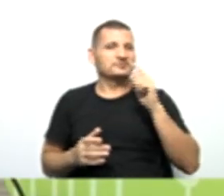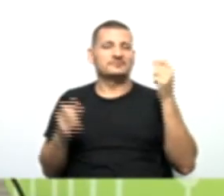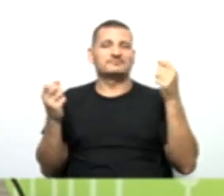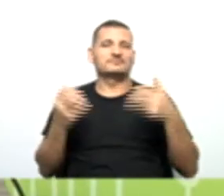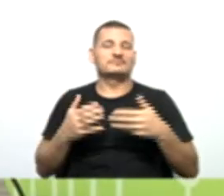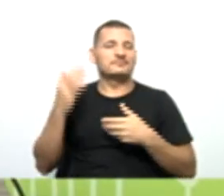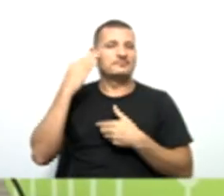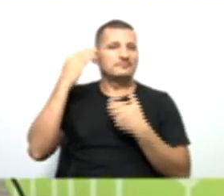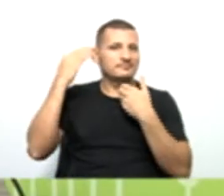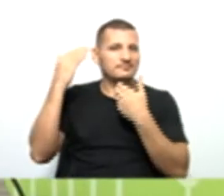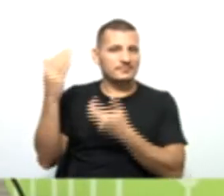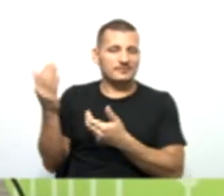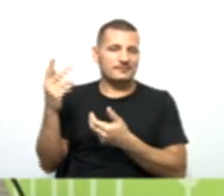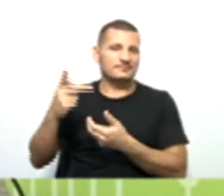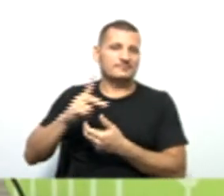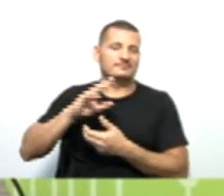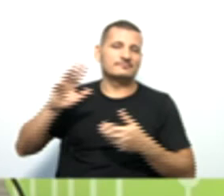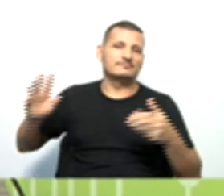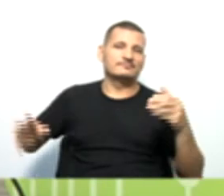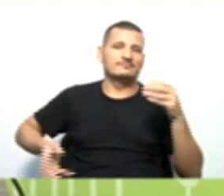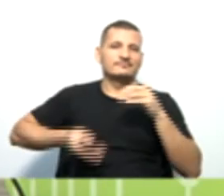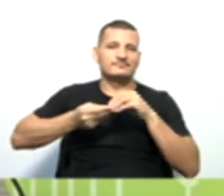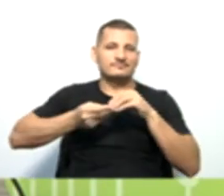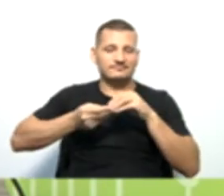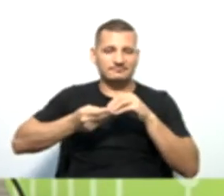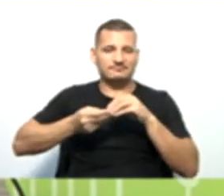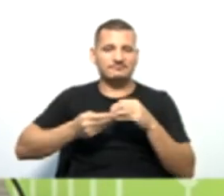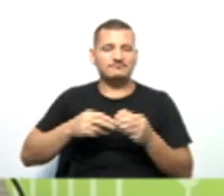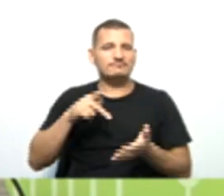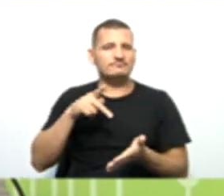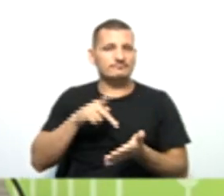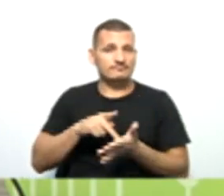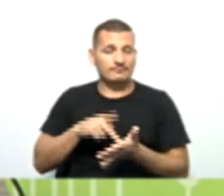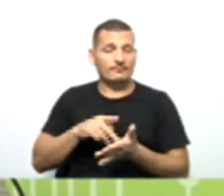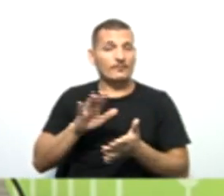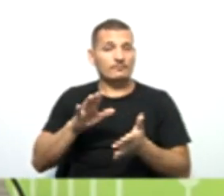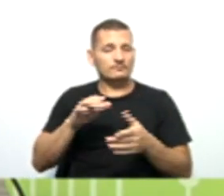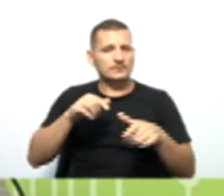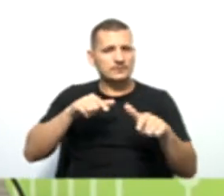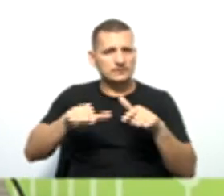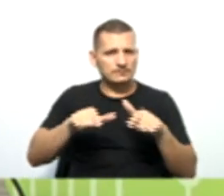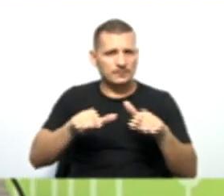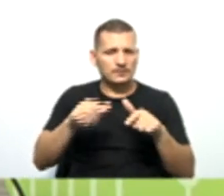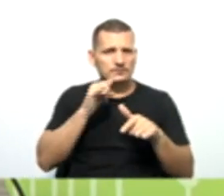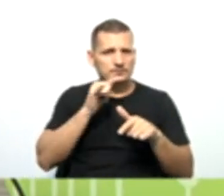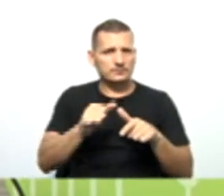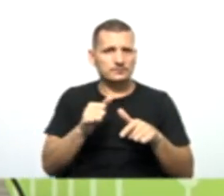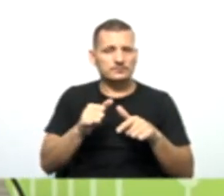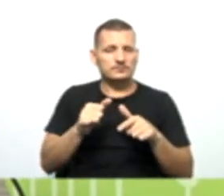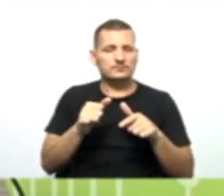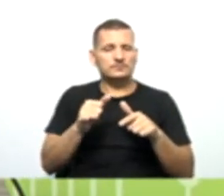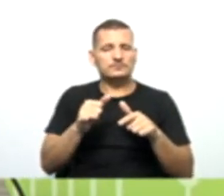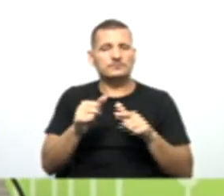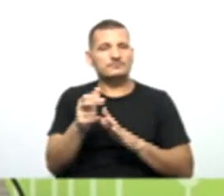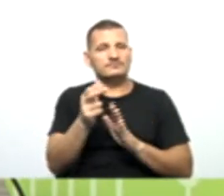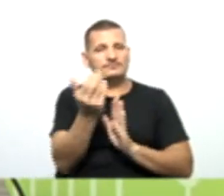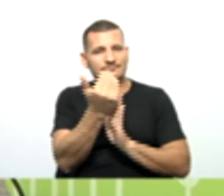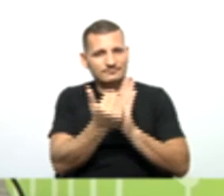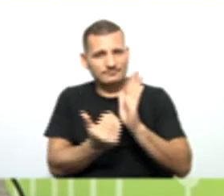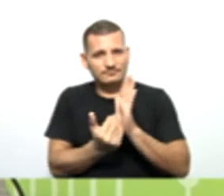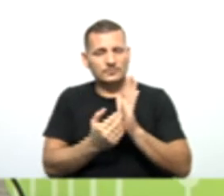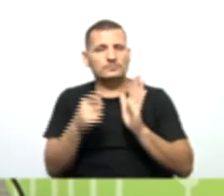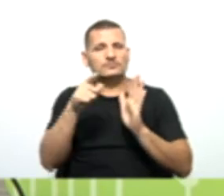obrigado pela colocação aí. Realmente, gente, quando a gente vai trabalhar com escopo, você tem que determinar e definir todas